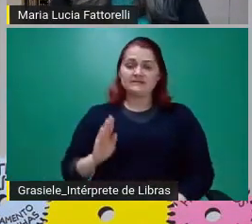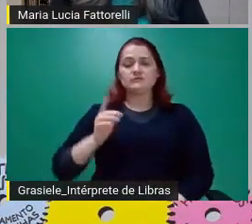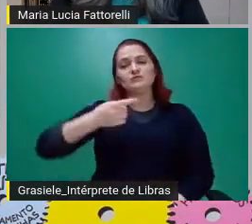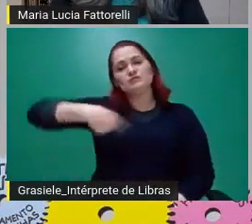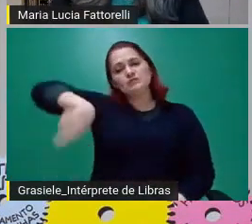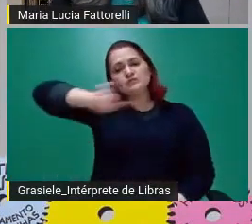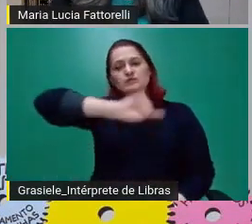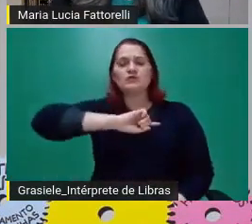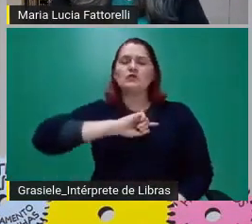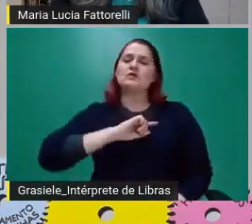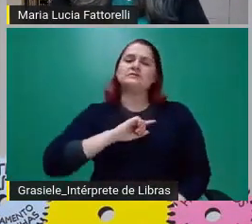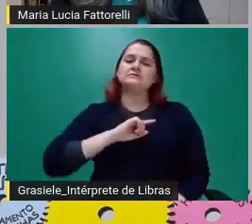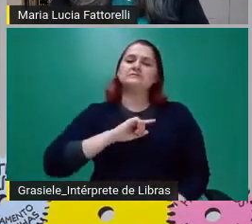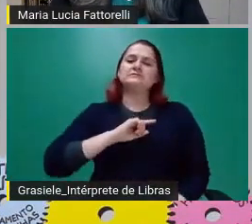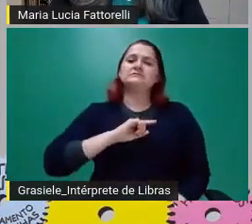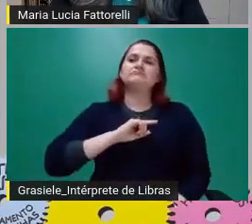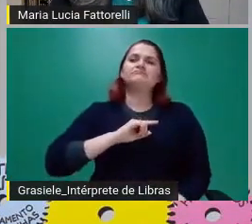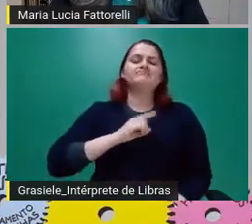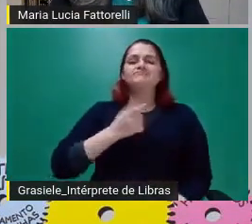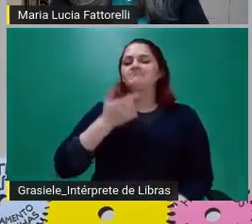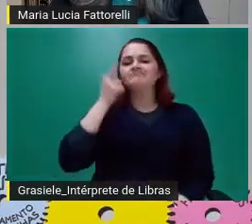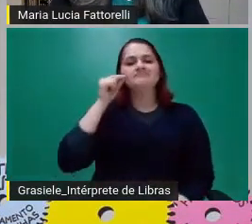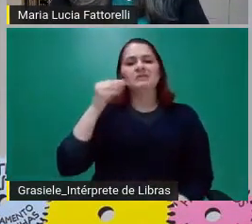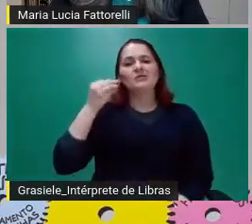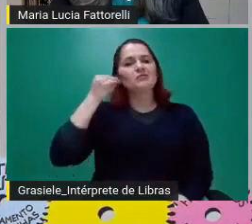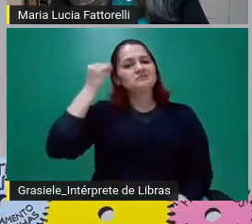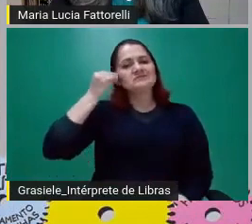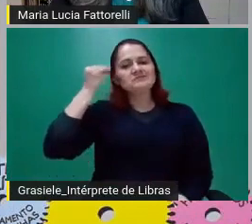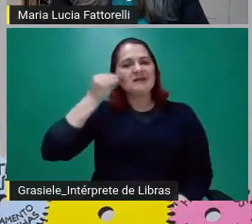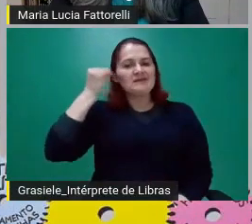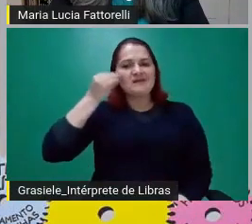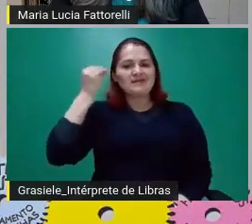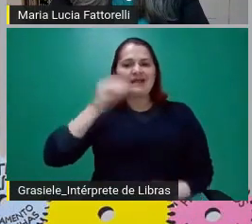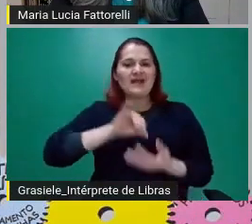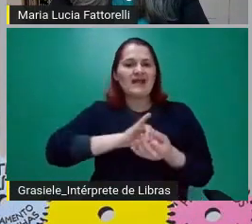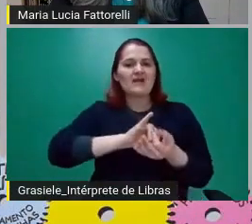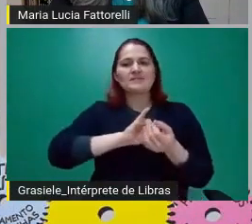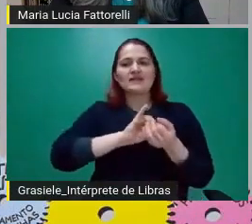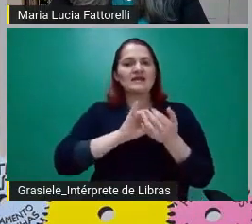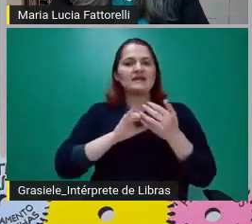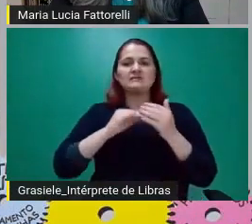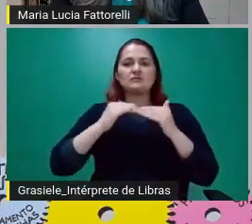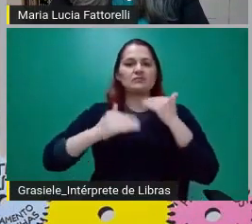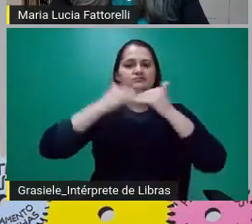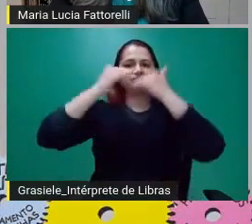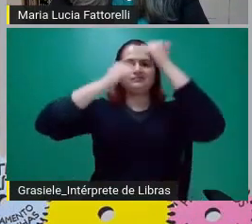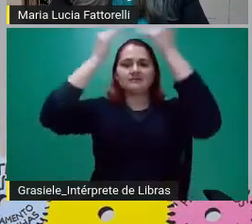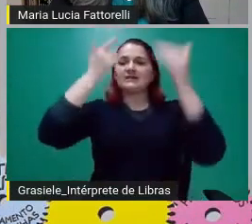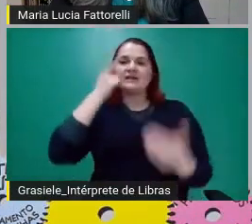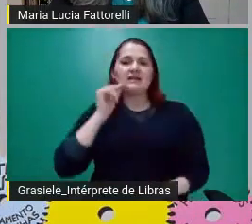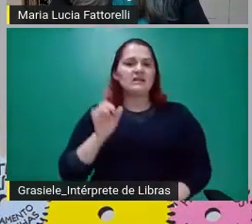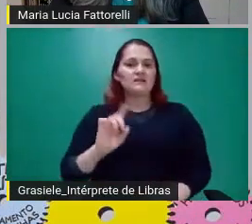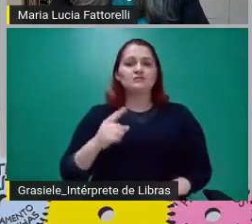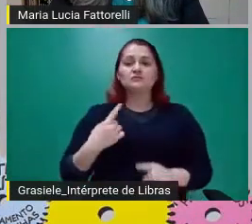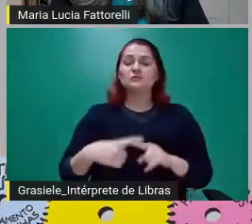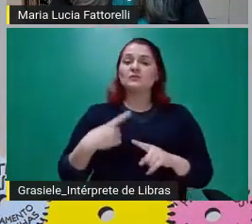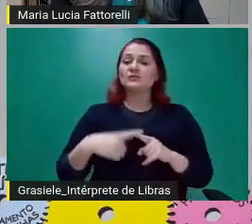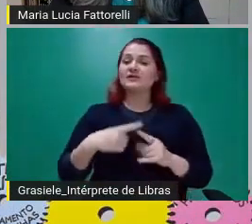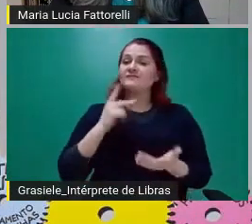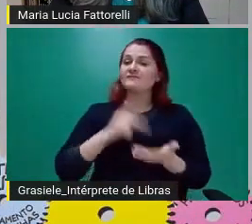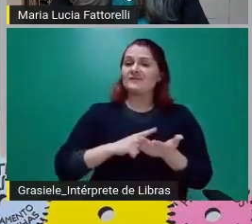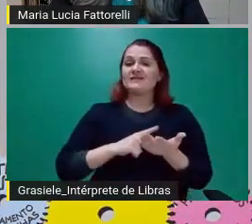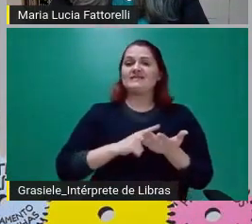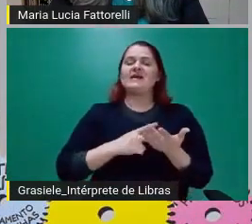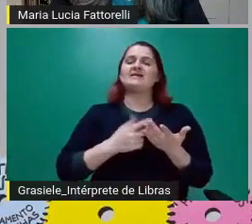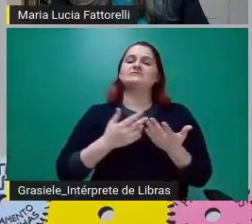pudemos experienciar essa etapa do capitalismo porque esse processo foi interrompido por uma